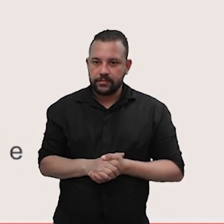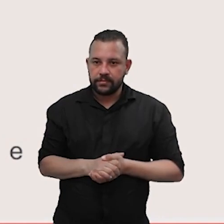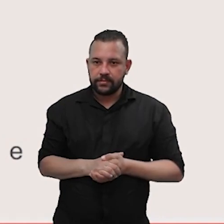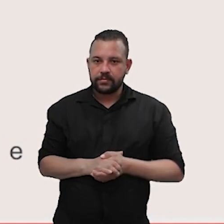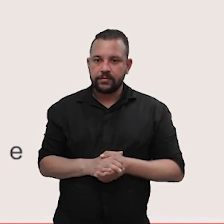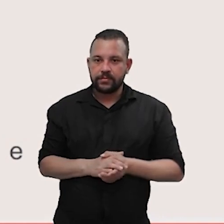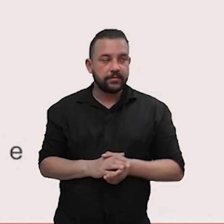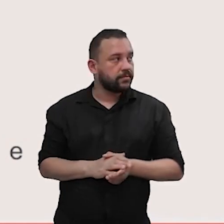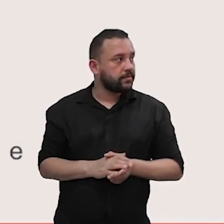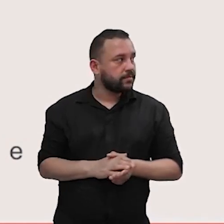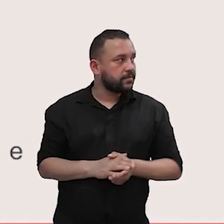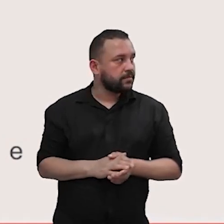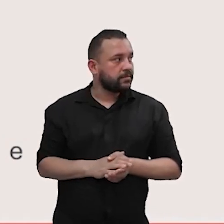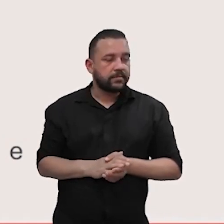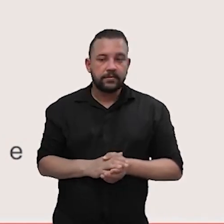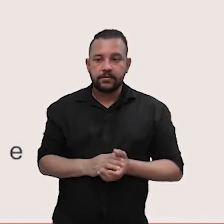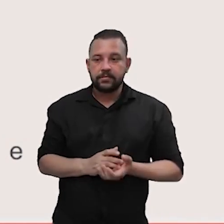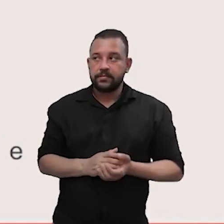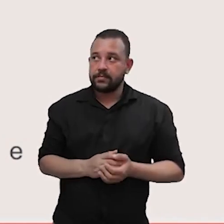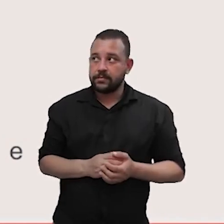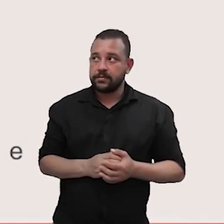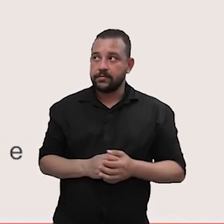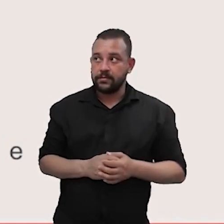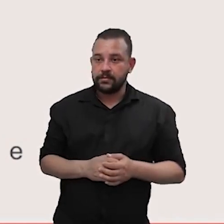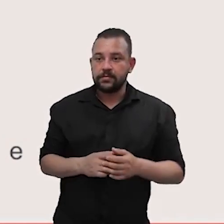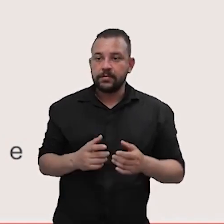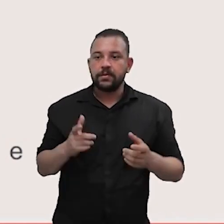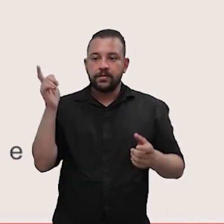metais alcalinos terrosos. E consigo vem dos elementos.